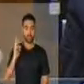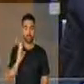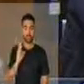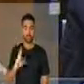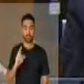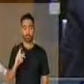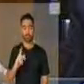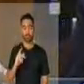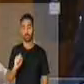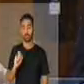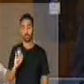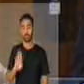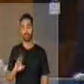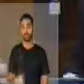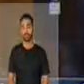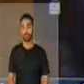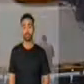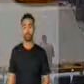do PSD.